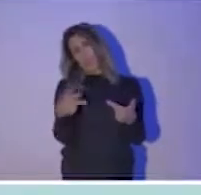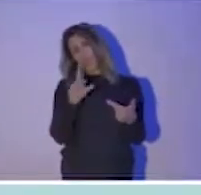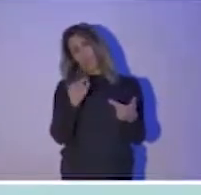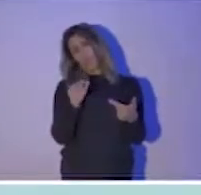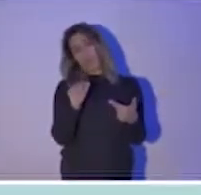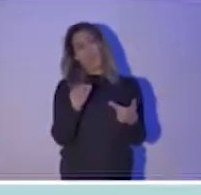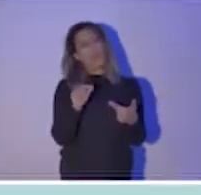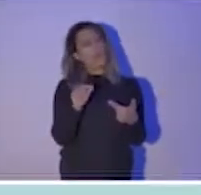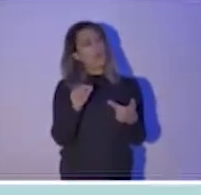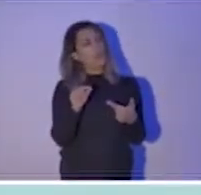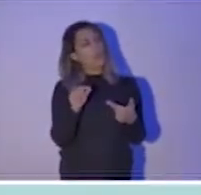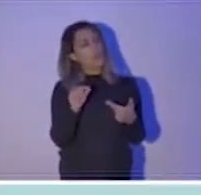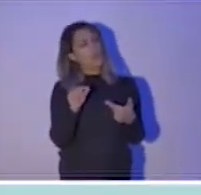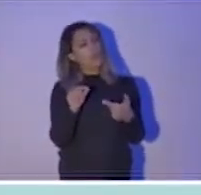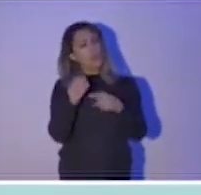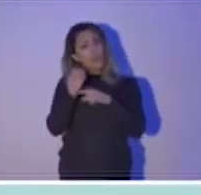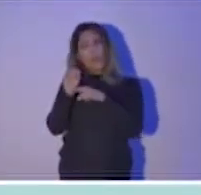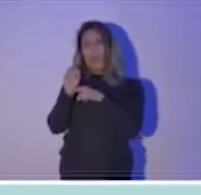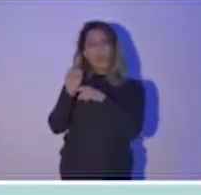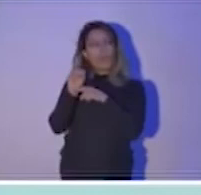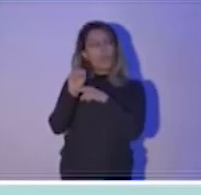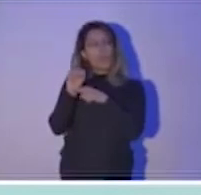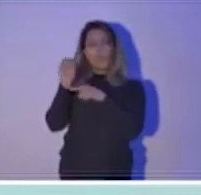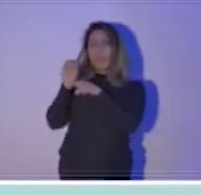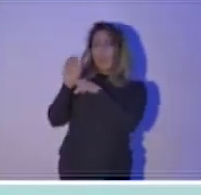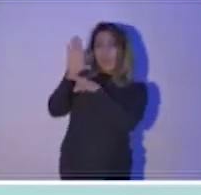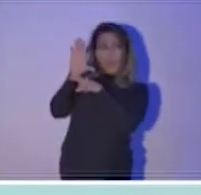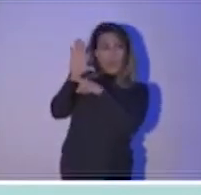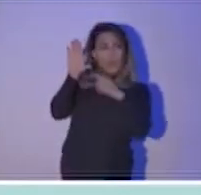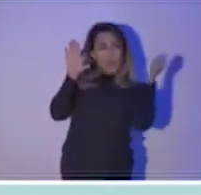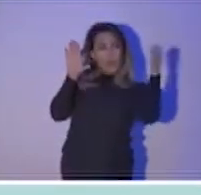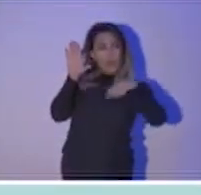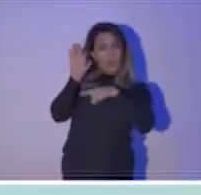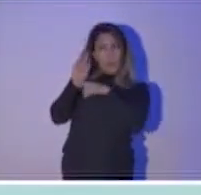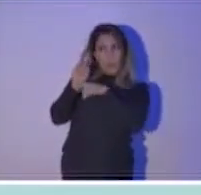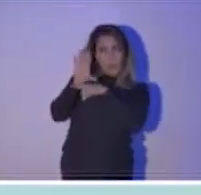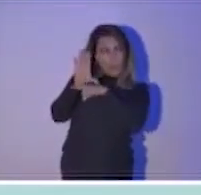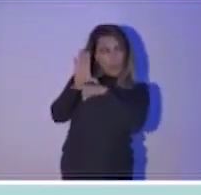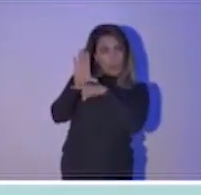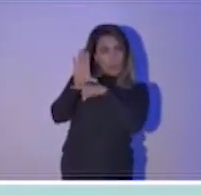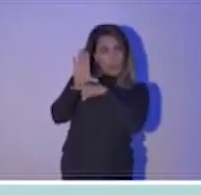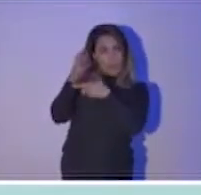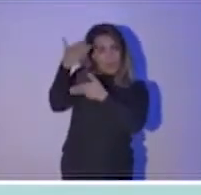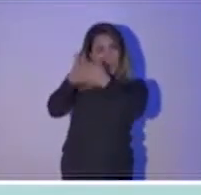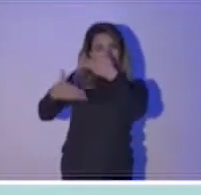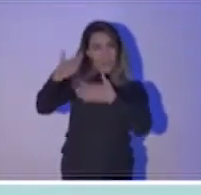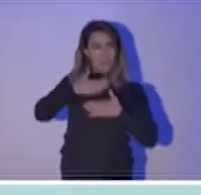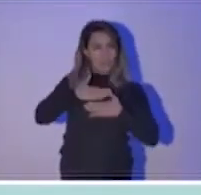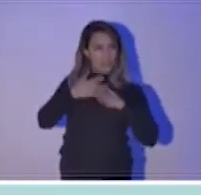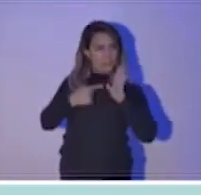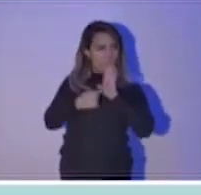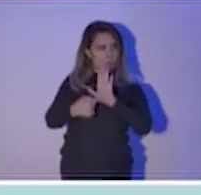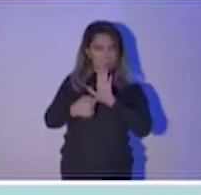Dá para pôr só para mim aqui na telinha a última tela da minha apresentação? Eu queria